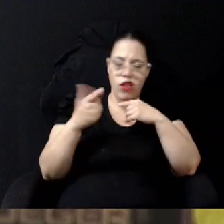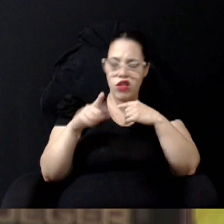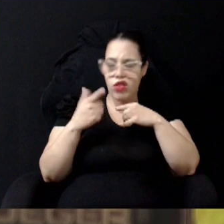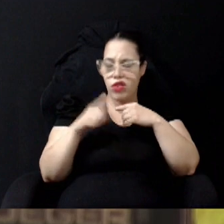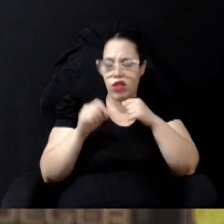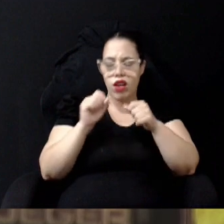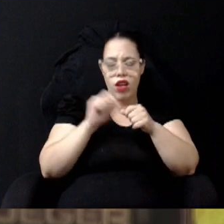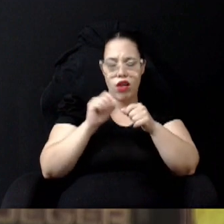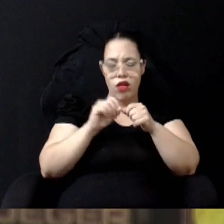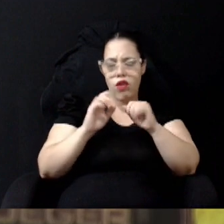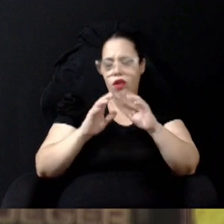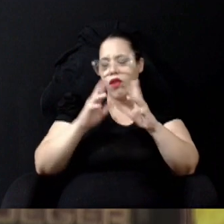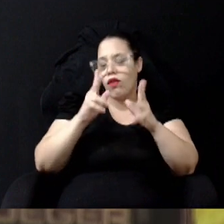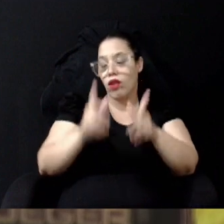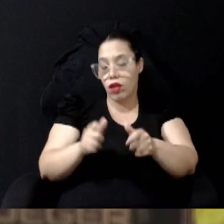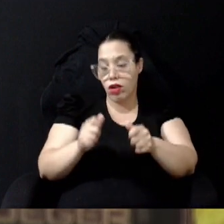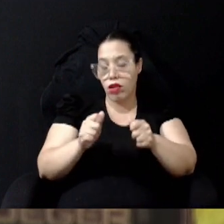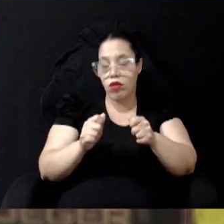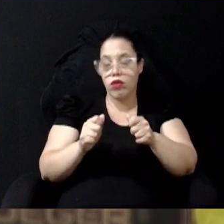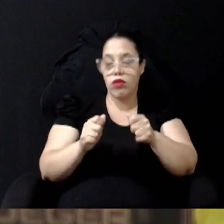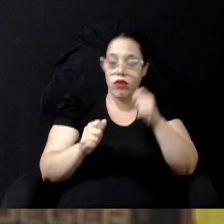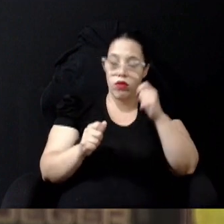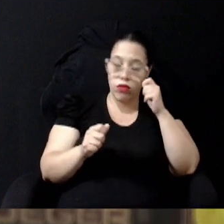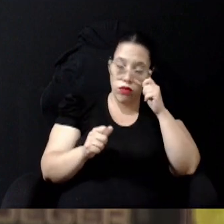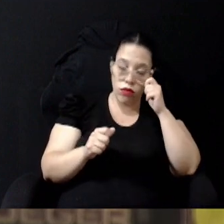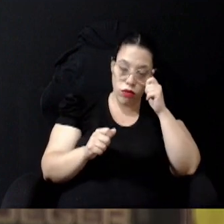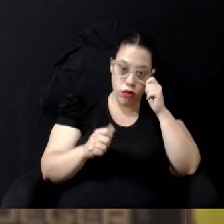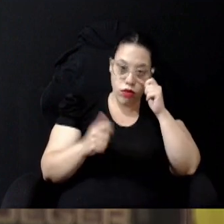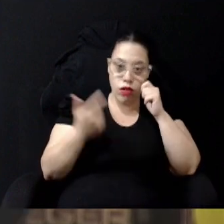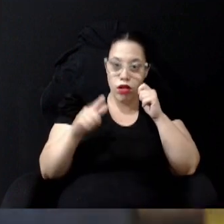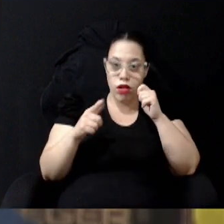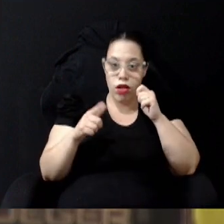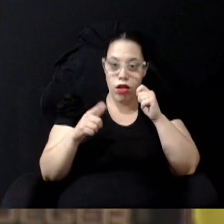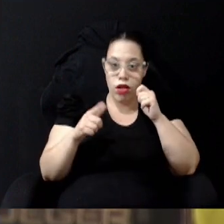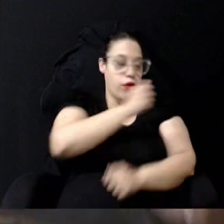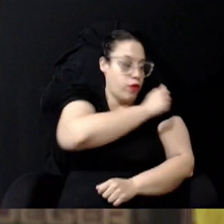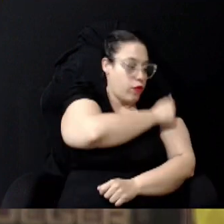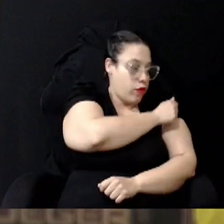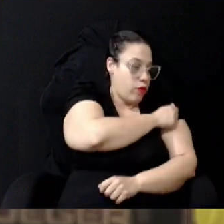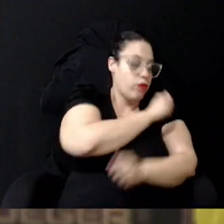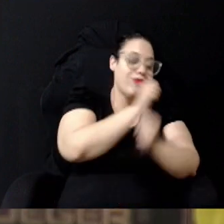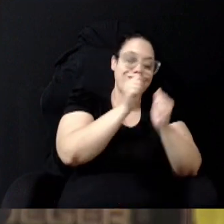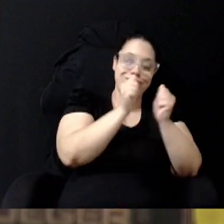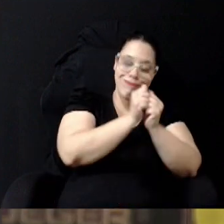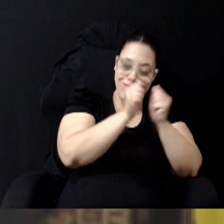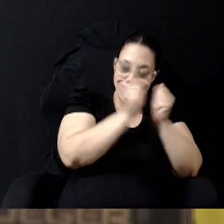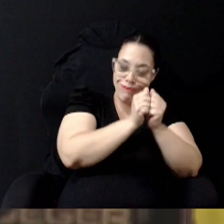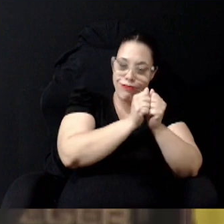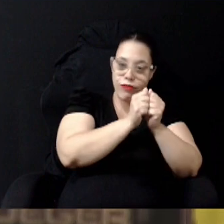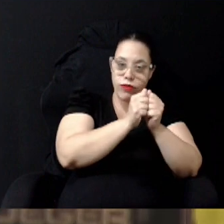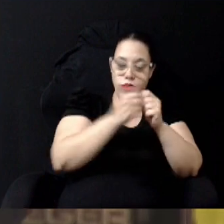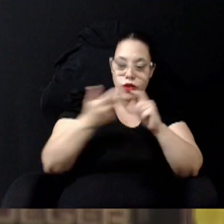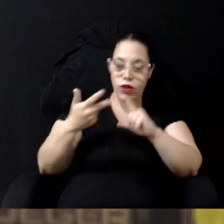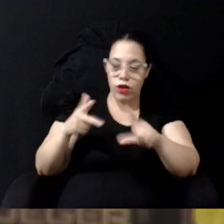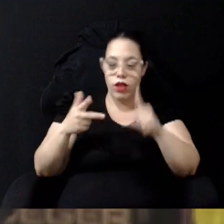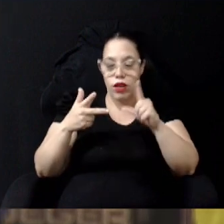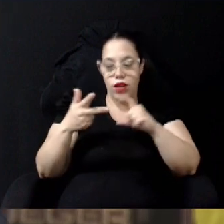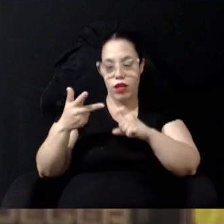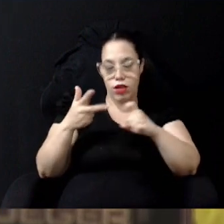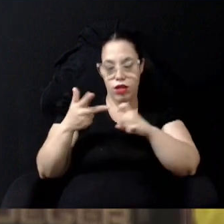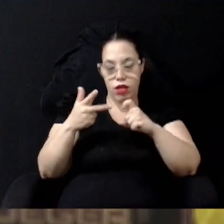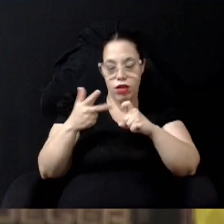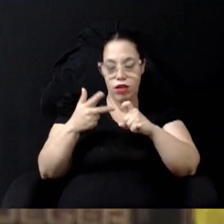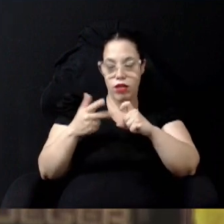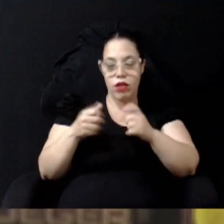situação, viu, Paulo? E aí, se a gente não tiver as autoridades junto do Executivo e do Legislativo para fazerem com que a